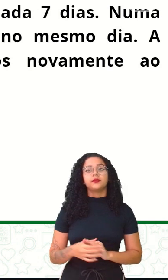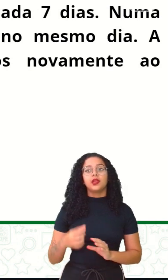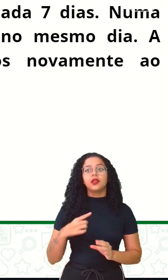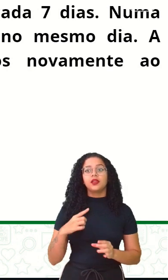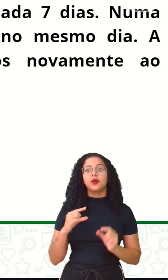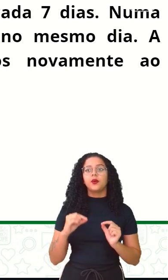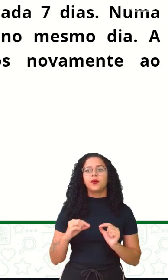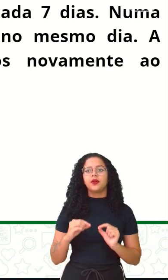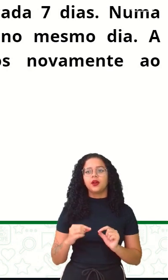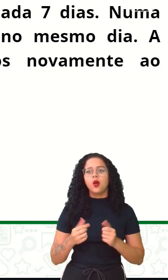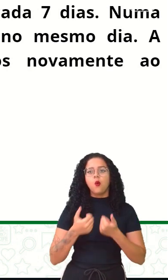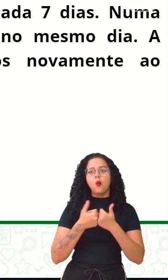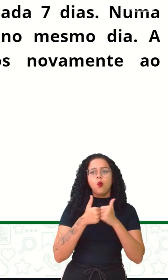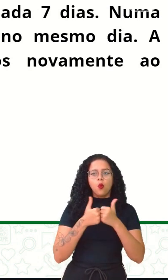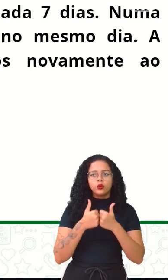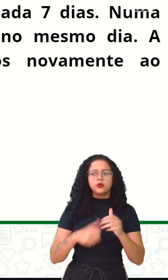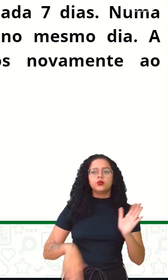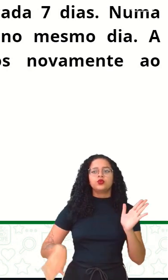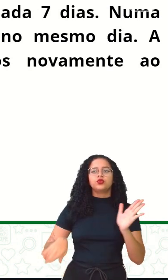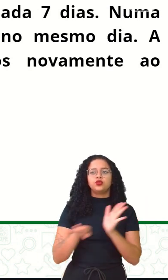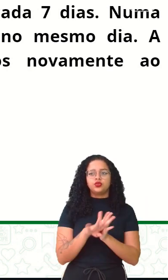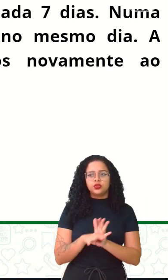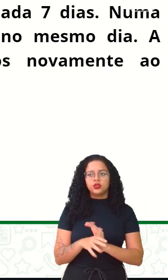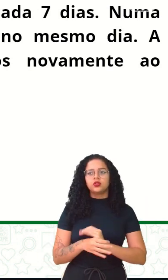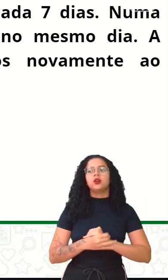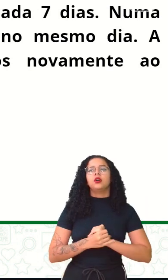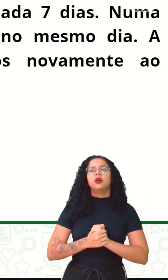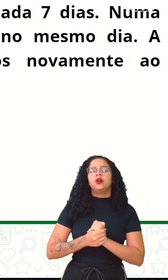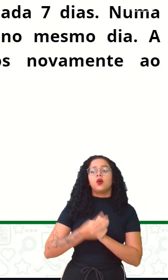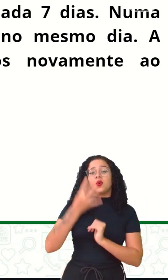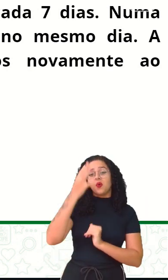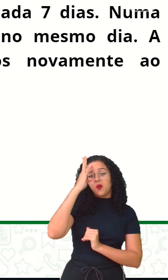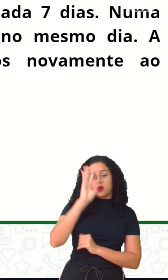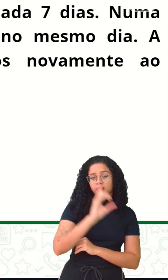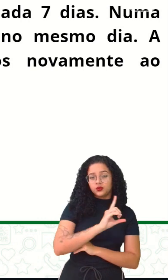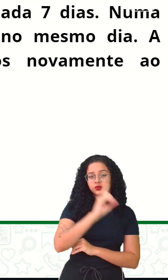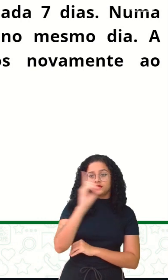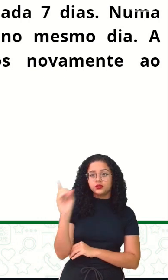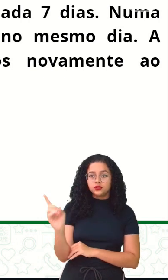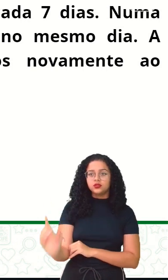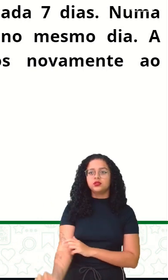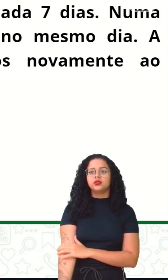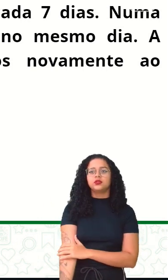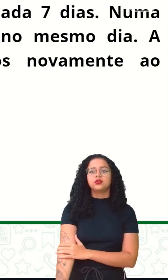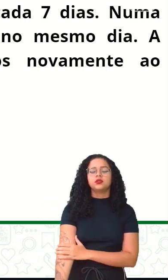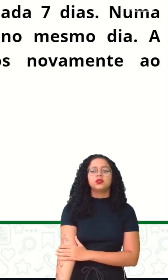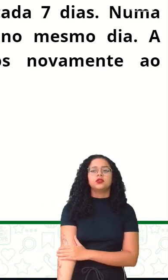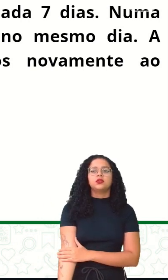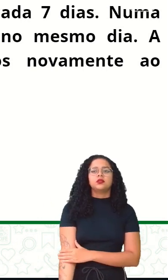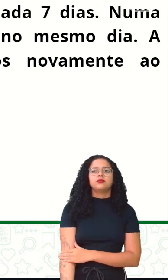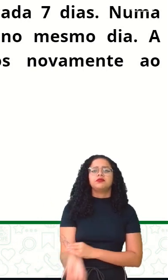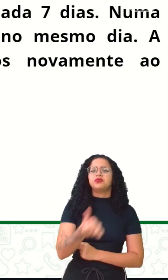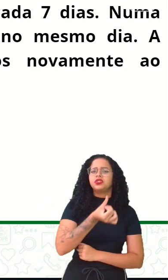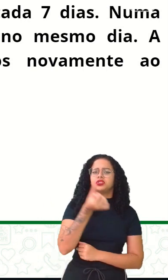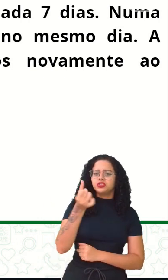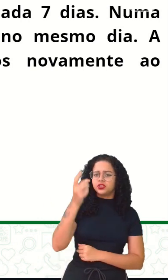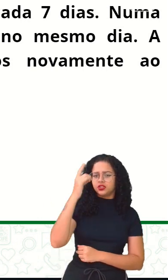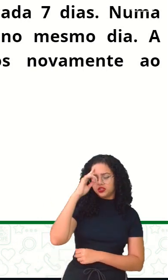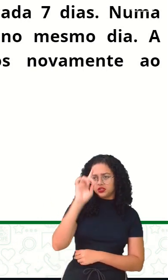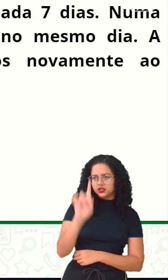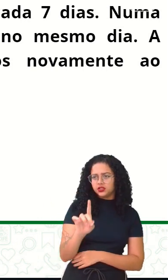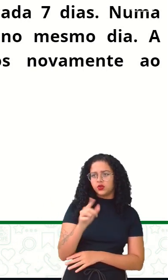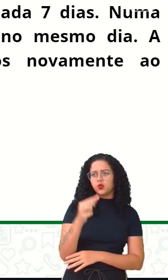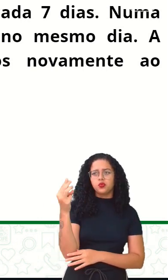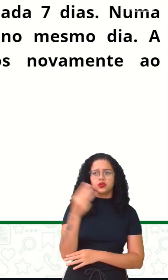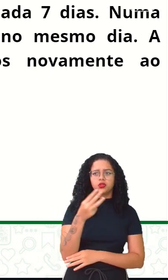um ônibus chega ao terminal rodoviário a cada 4 dias. Um segundo chega de 6 em 6 dias. E